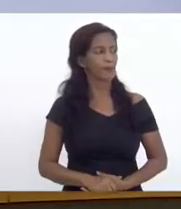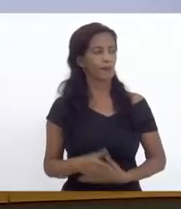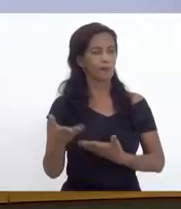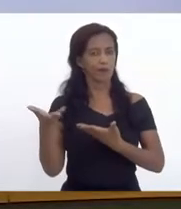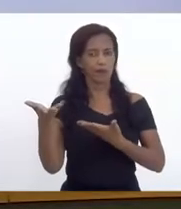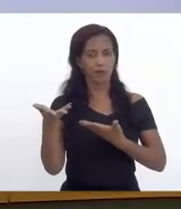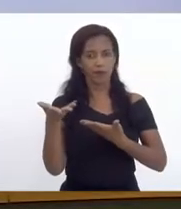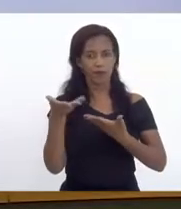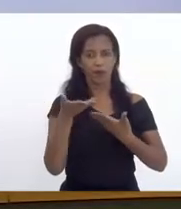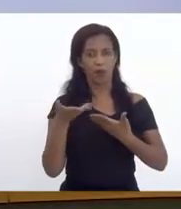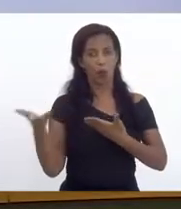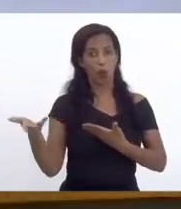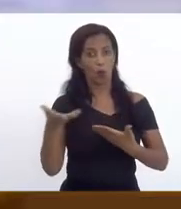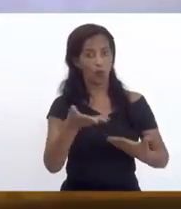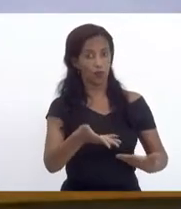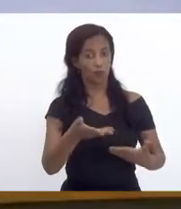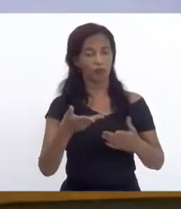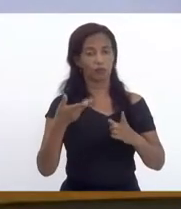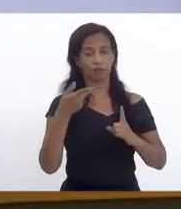Convido para falar